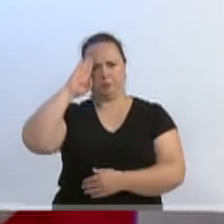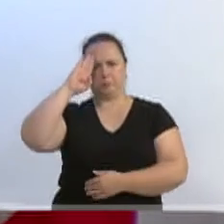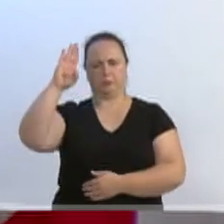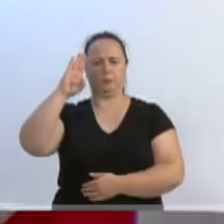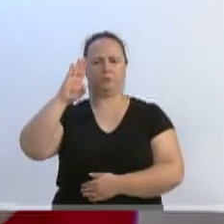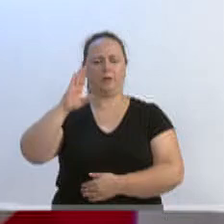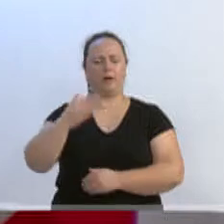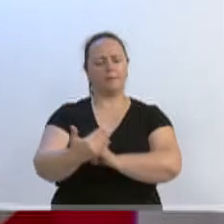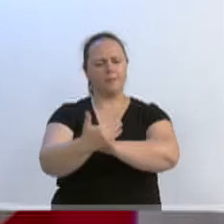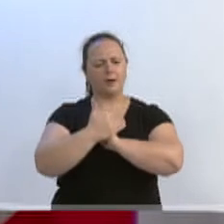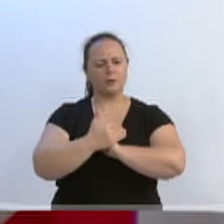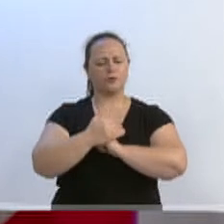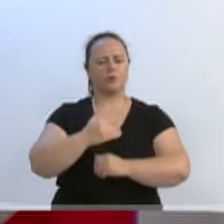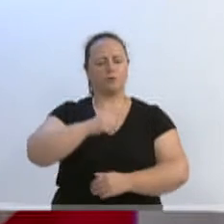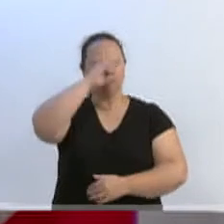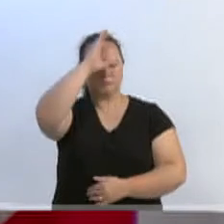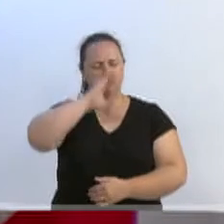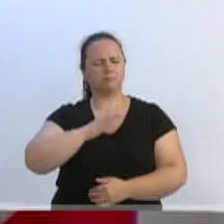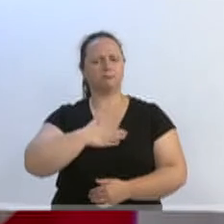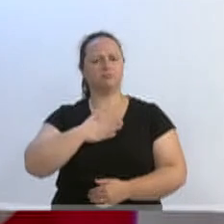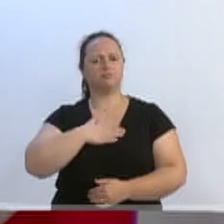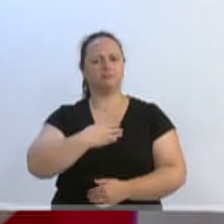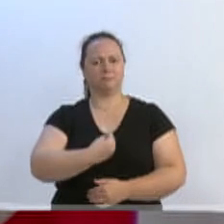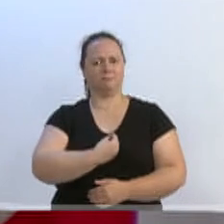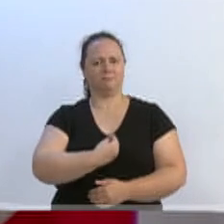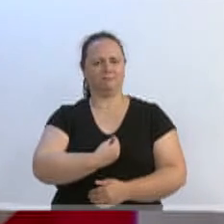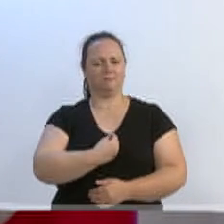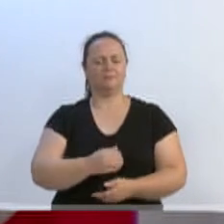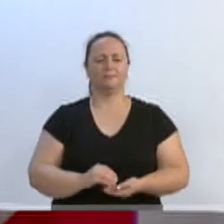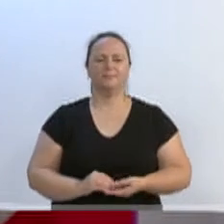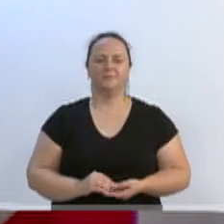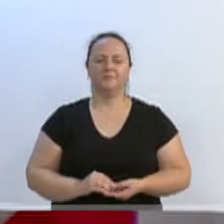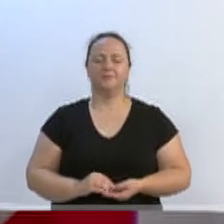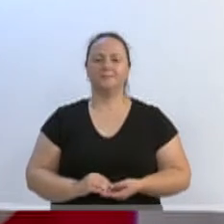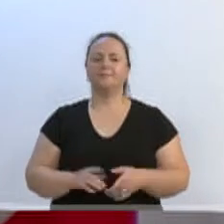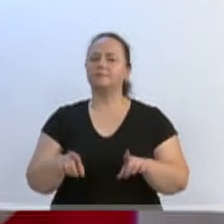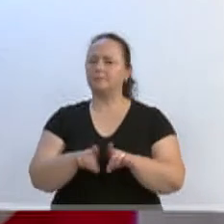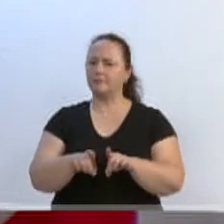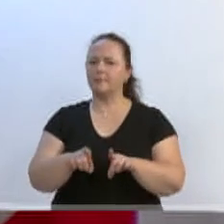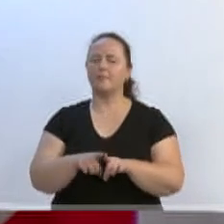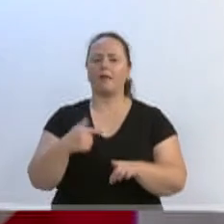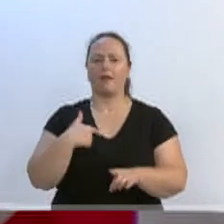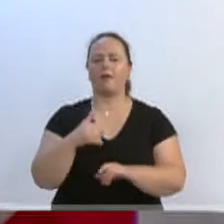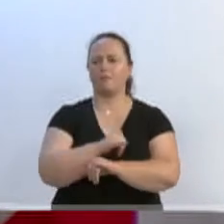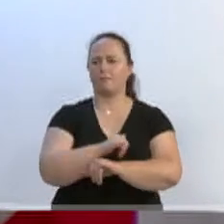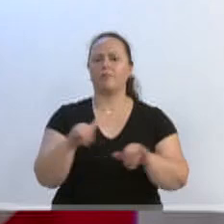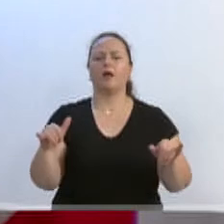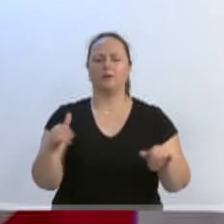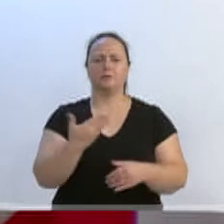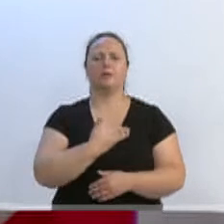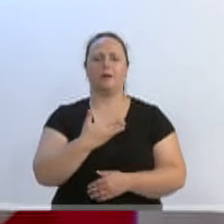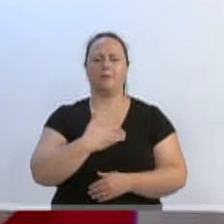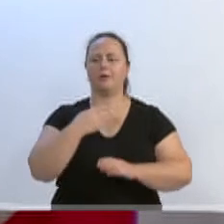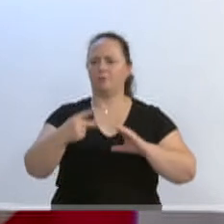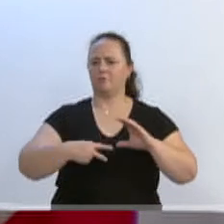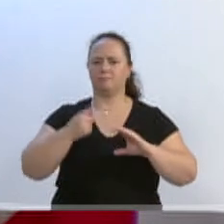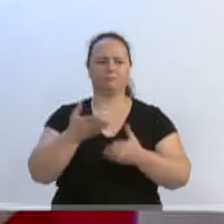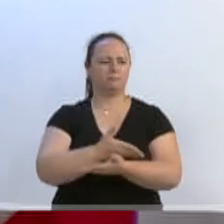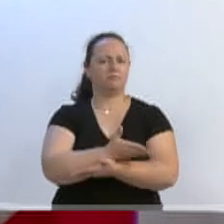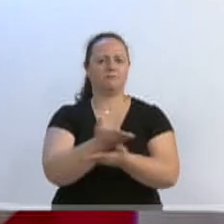caráter que foi forjado a minha pessoa e eu ligo mais falo isso para os meus caros amigos parlamentares